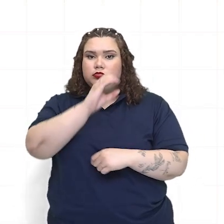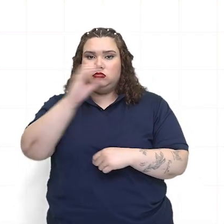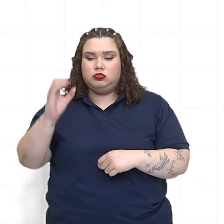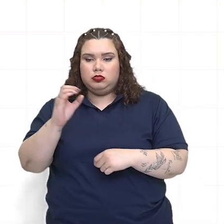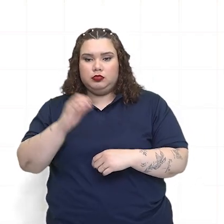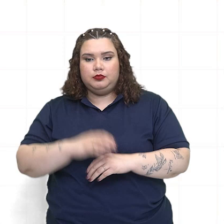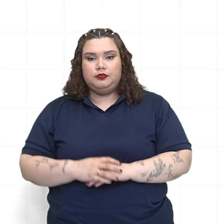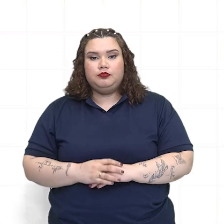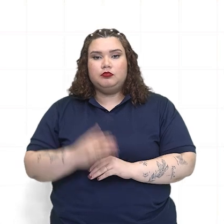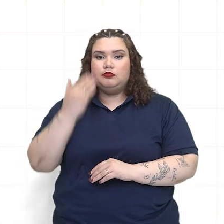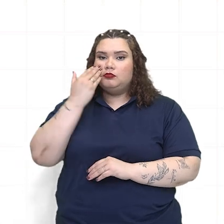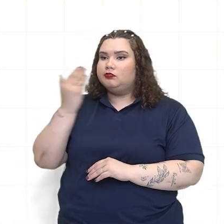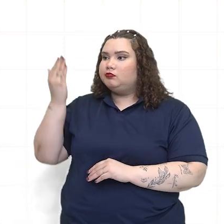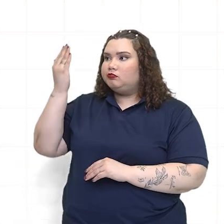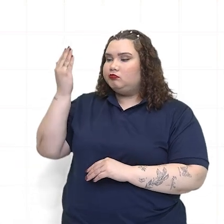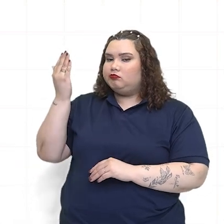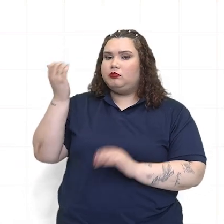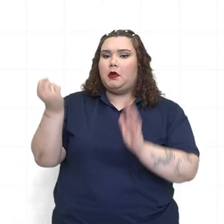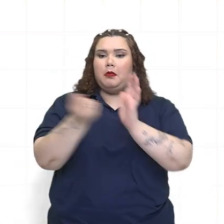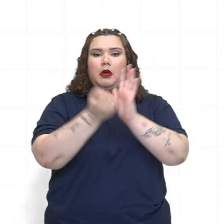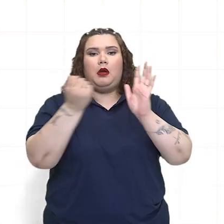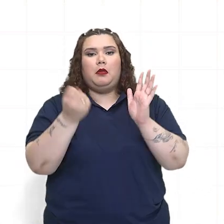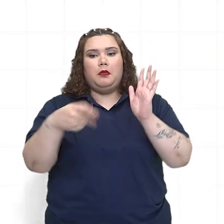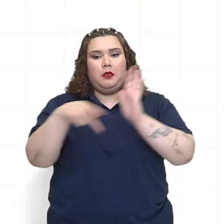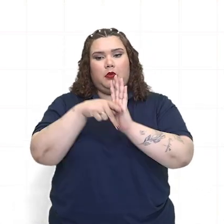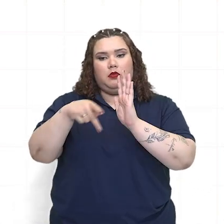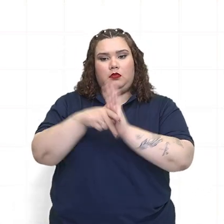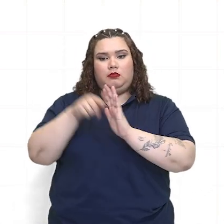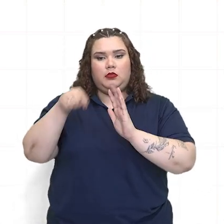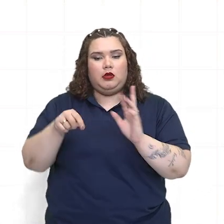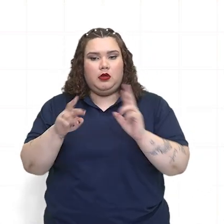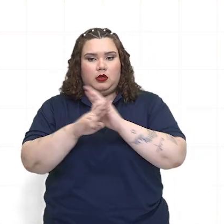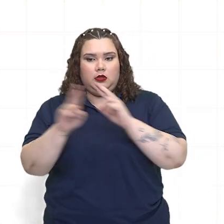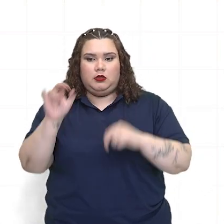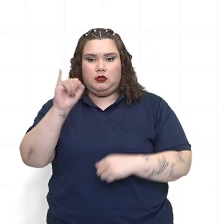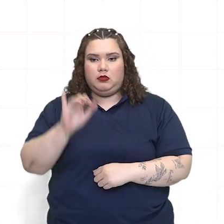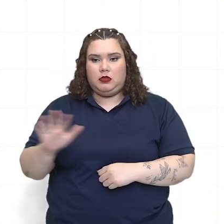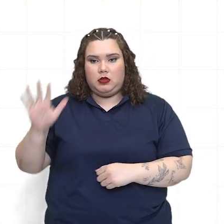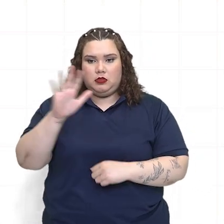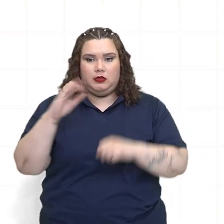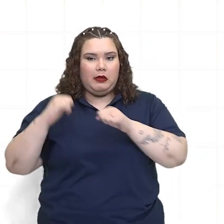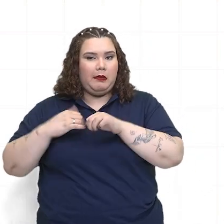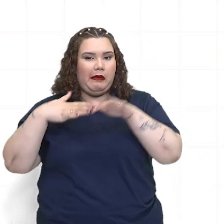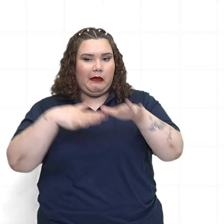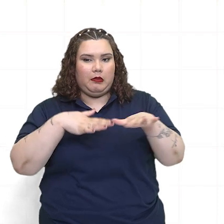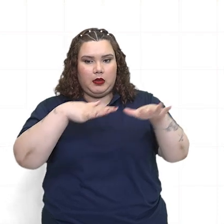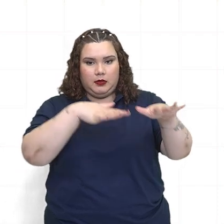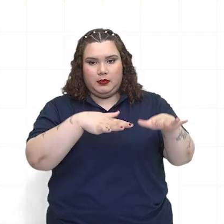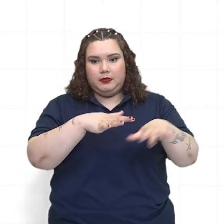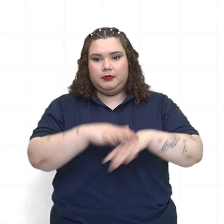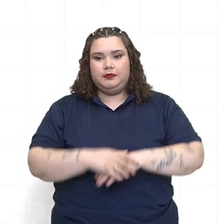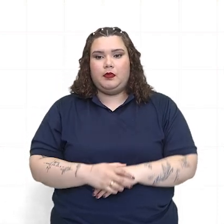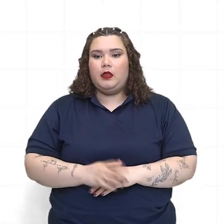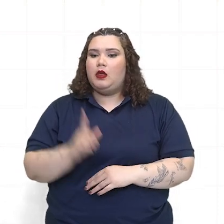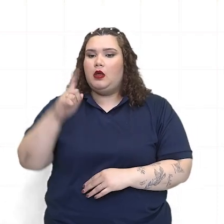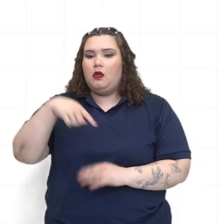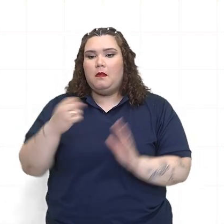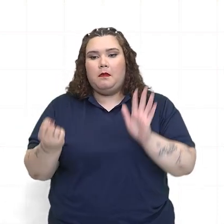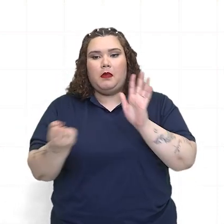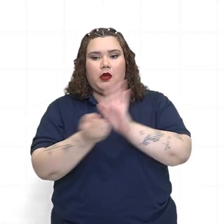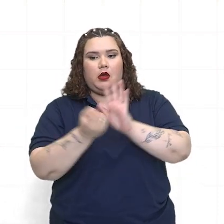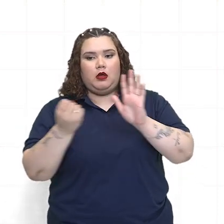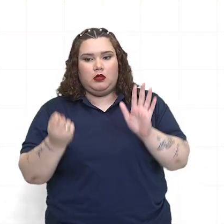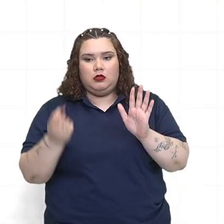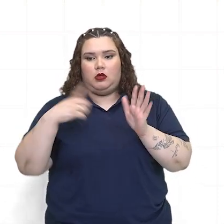têm na telinha de vocês, então, um selo ligado, né, mesmo a essa imagem, então, das cruzadas. O selo, ele era uma marca